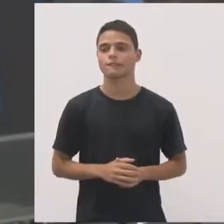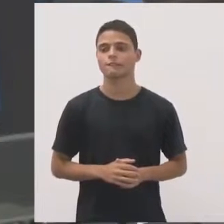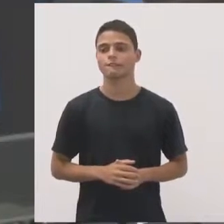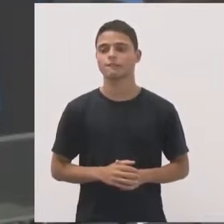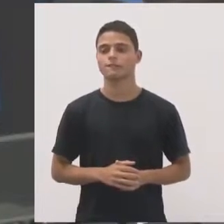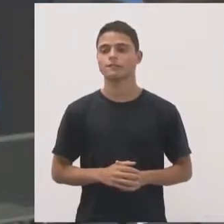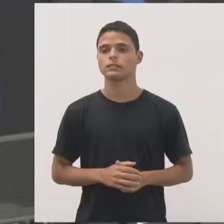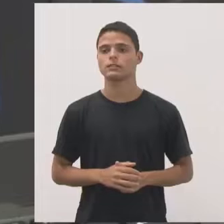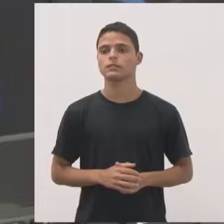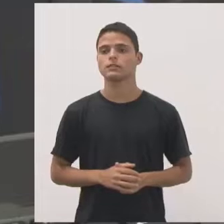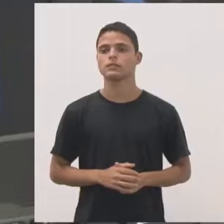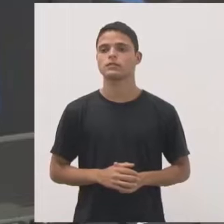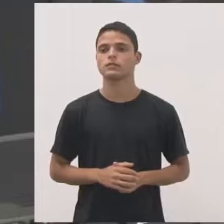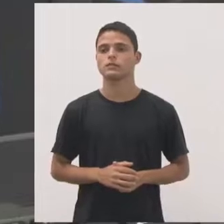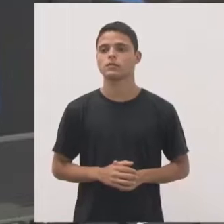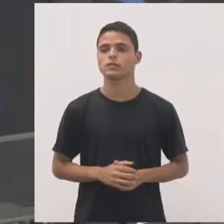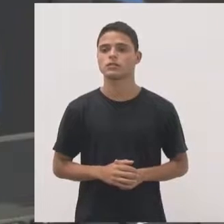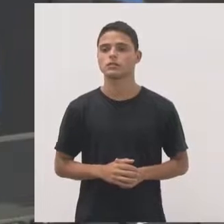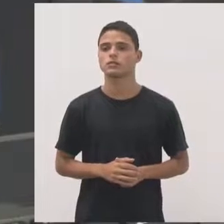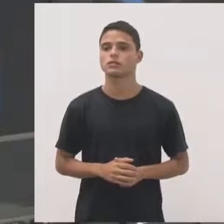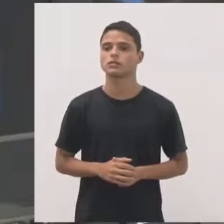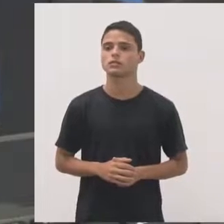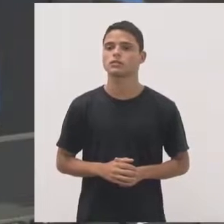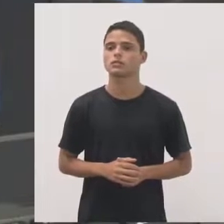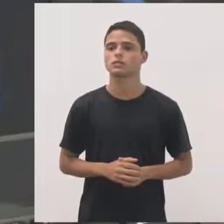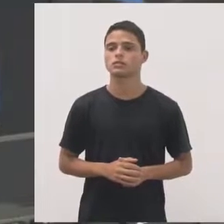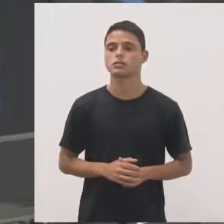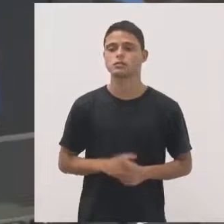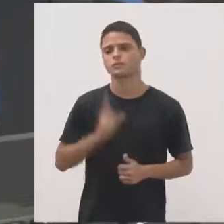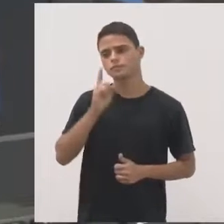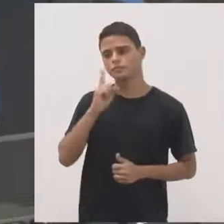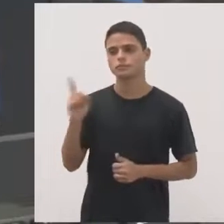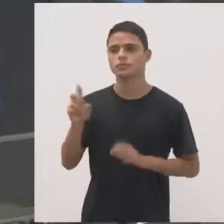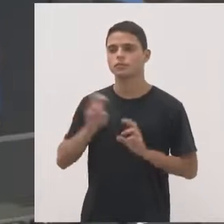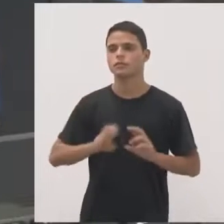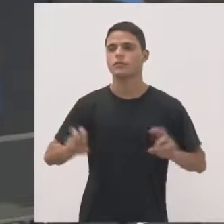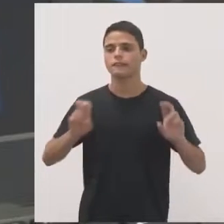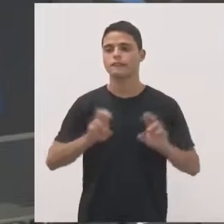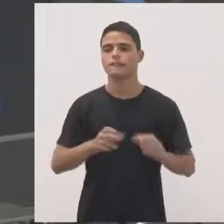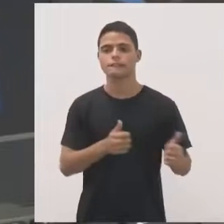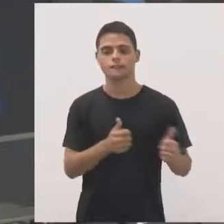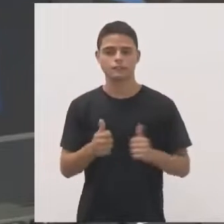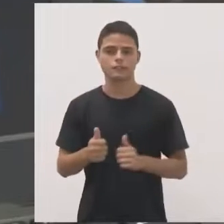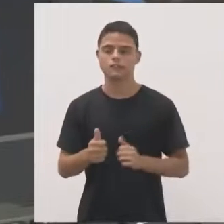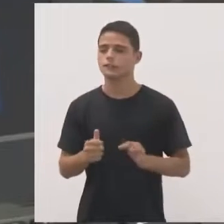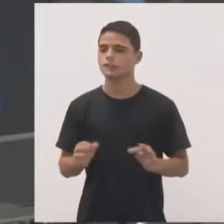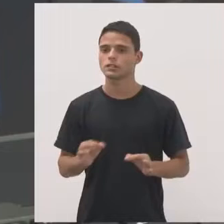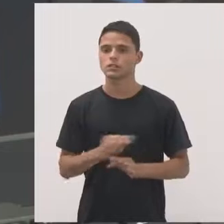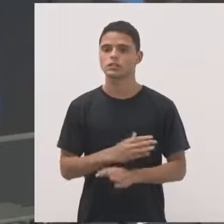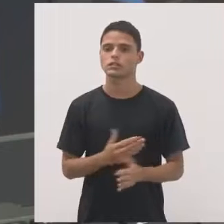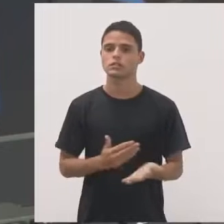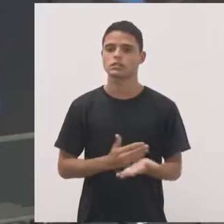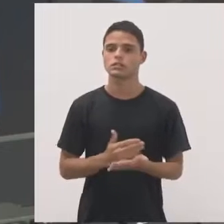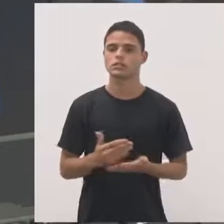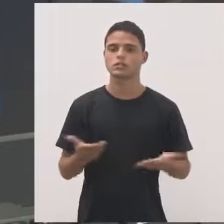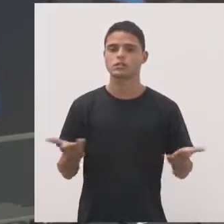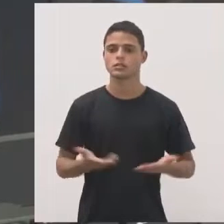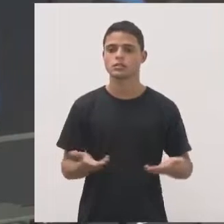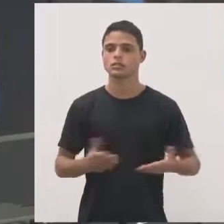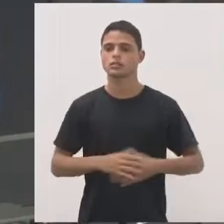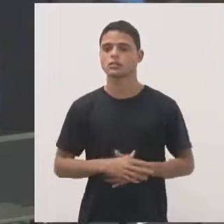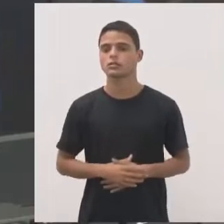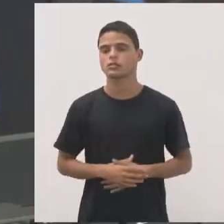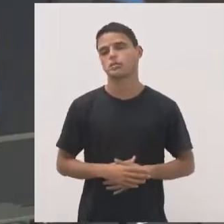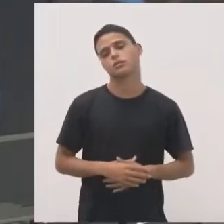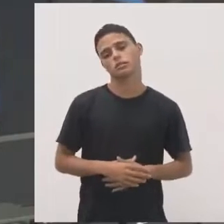galho. Esse também tá zerado, esse computador? Esse também tá zerado. Isso também, os Protex, como